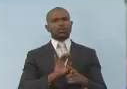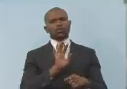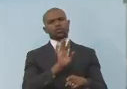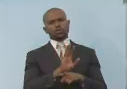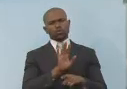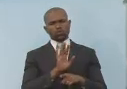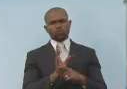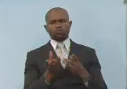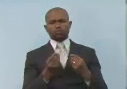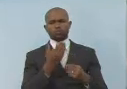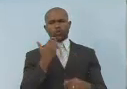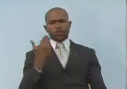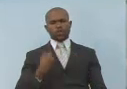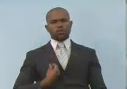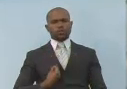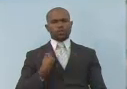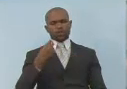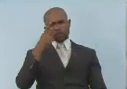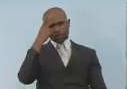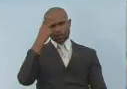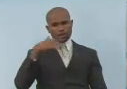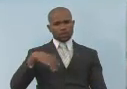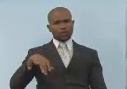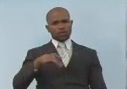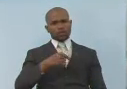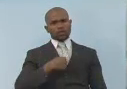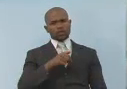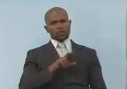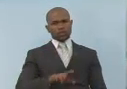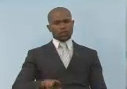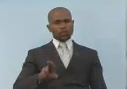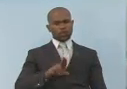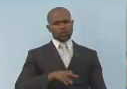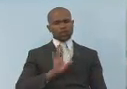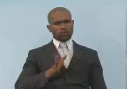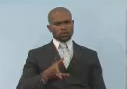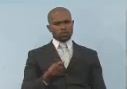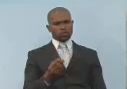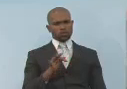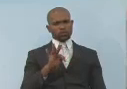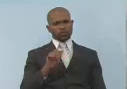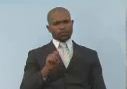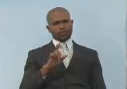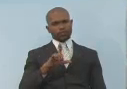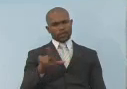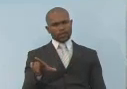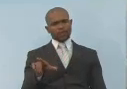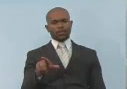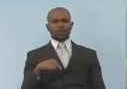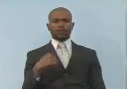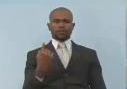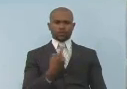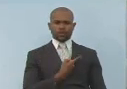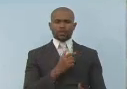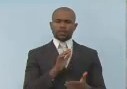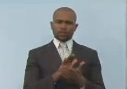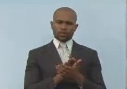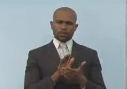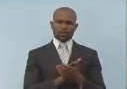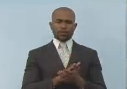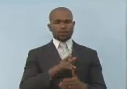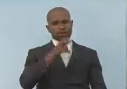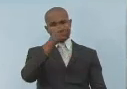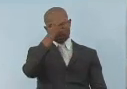muito a vida das pessoas. Eu mesmo tenho utilizado muito do Fácil. Então, isso aí é quem dá parabéns ao